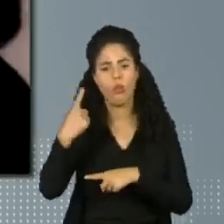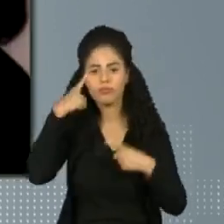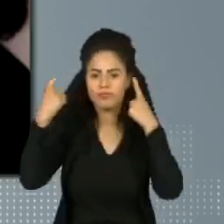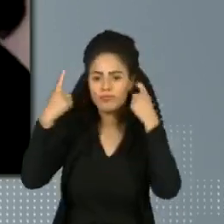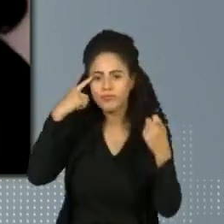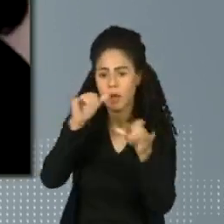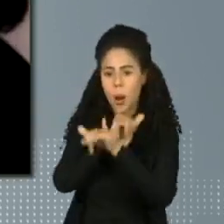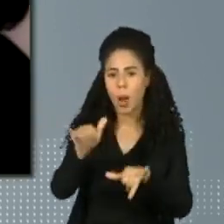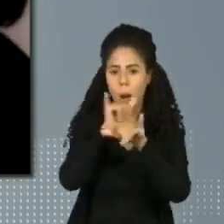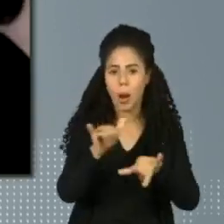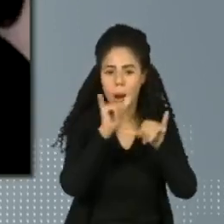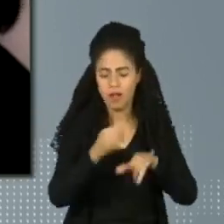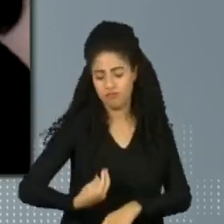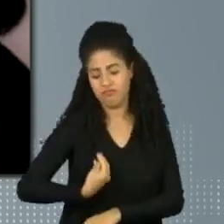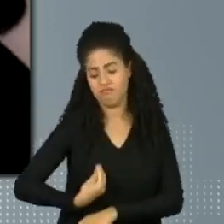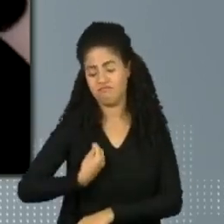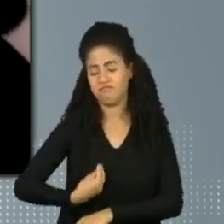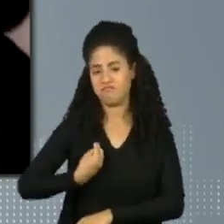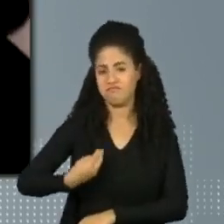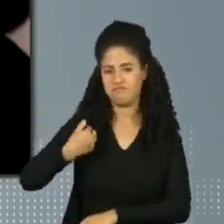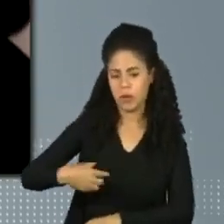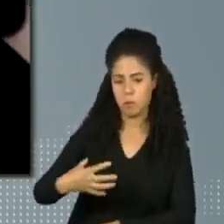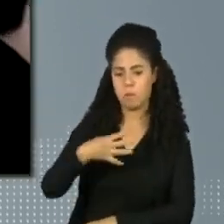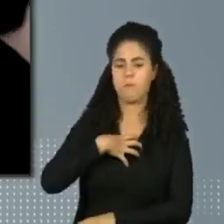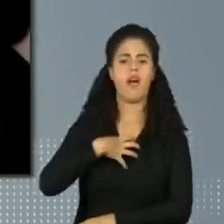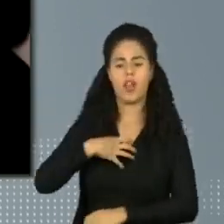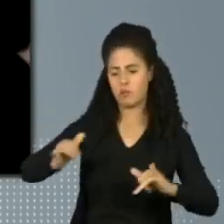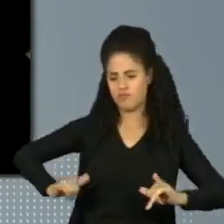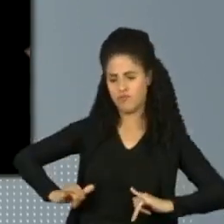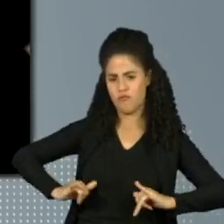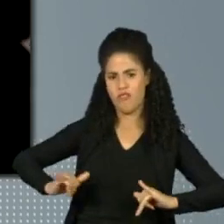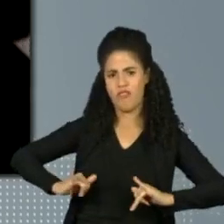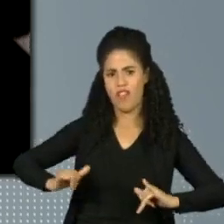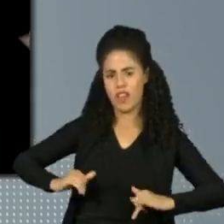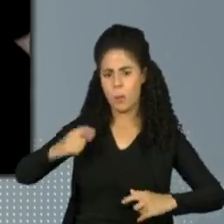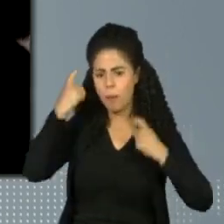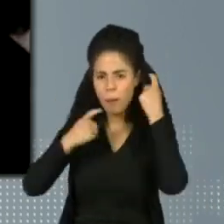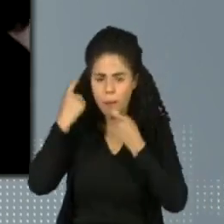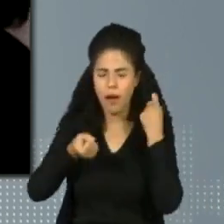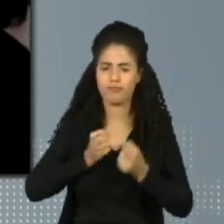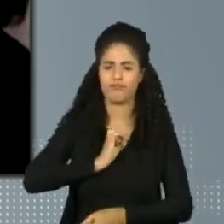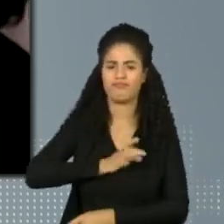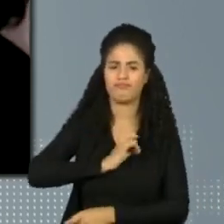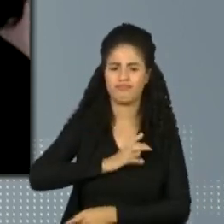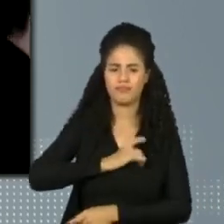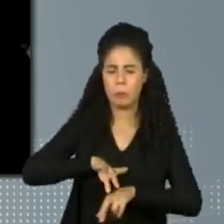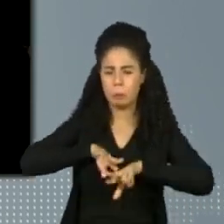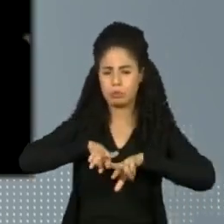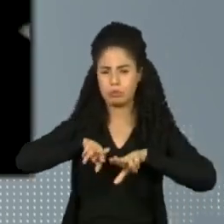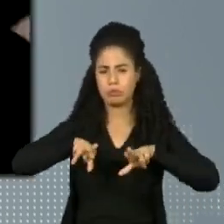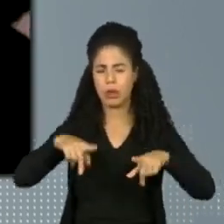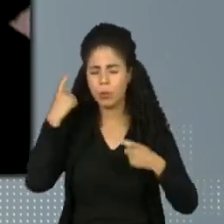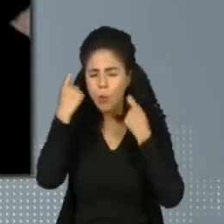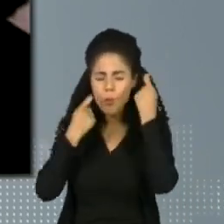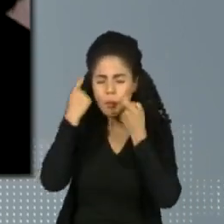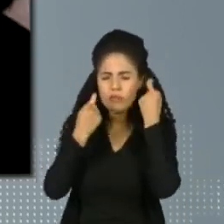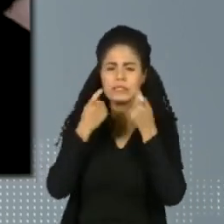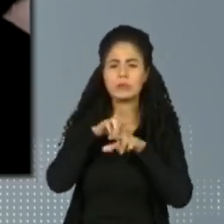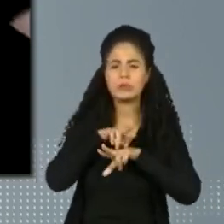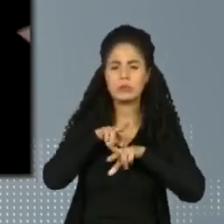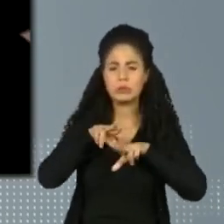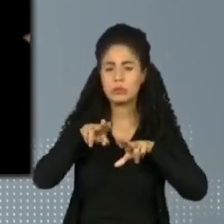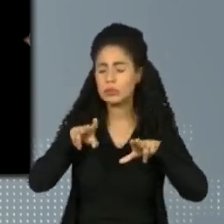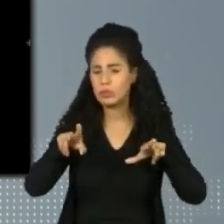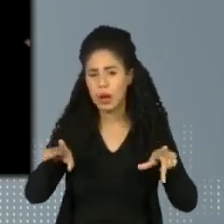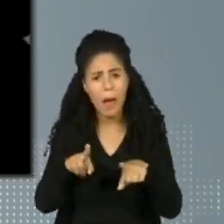A gente está vivo, machucado, sofrido, cheio de insegurança, cheio de dúvidas com relação a uma opção